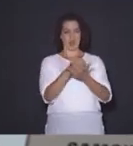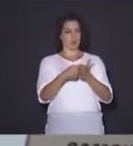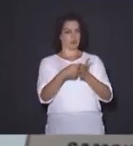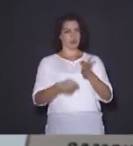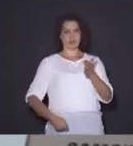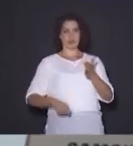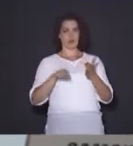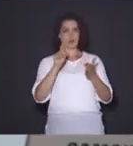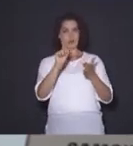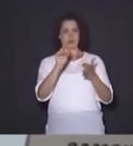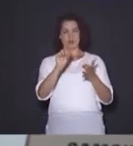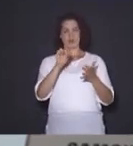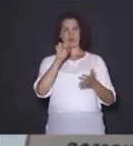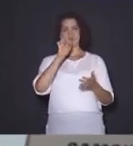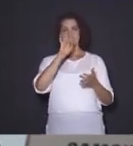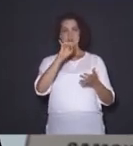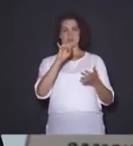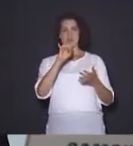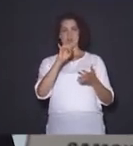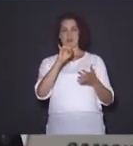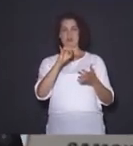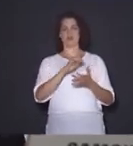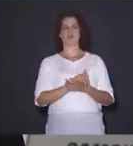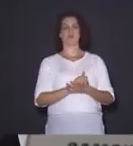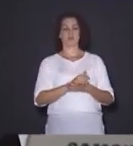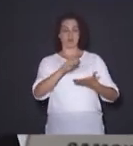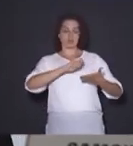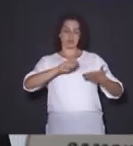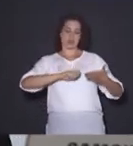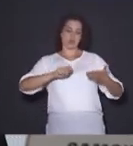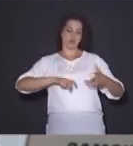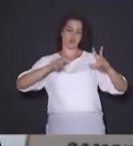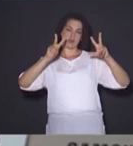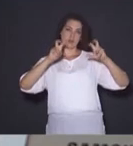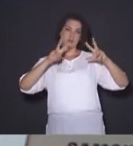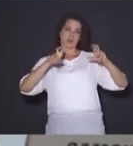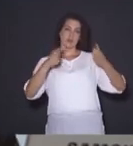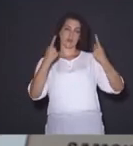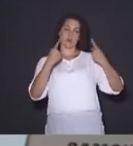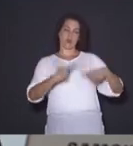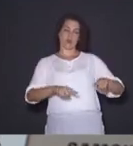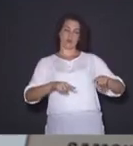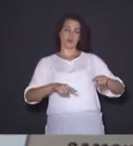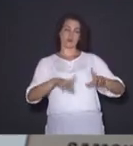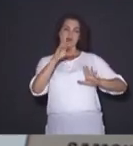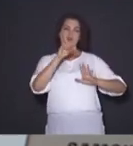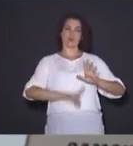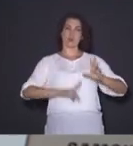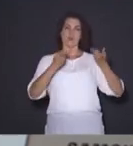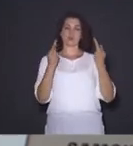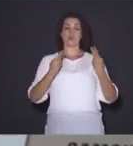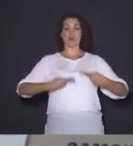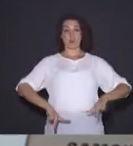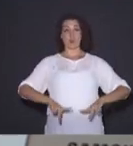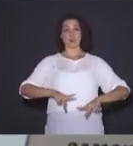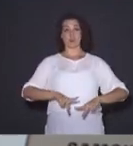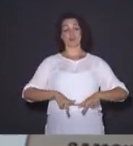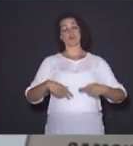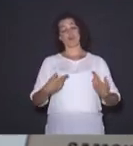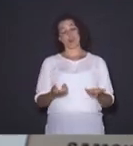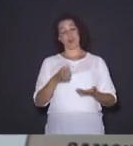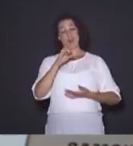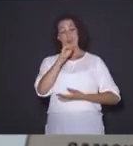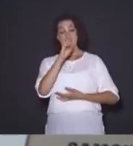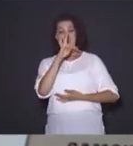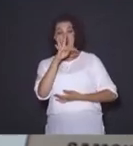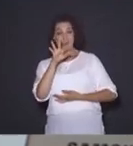seria você defender a violação dos direitos humanos o stf derrubou nessa é